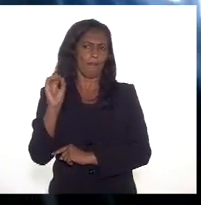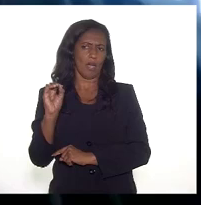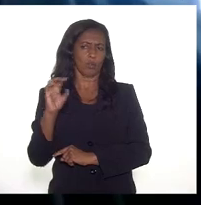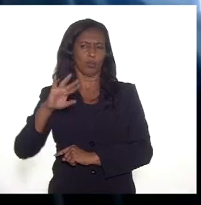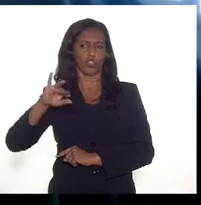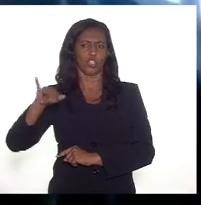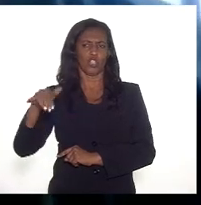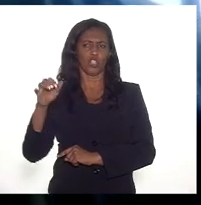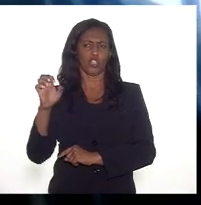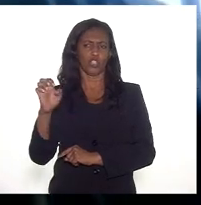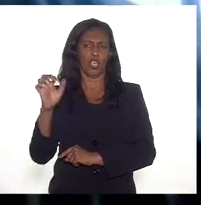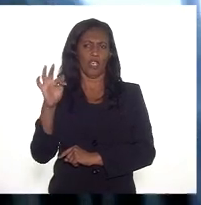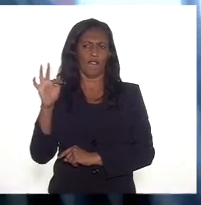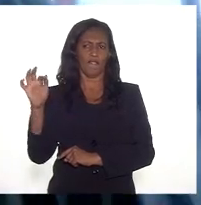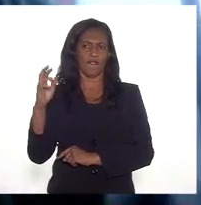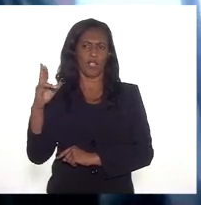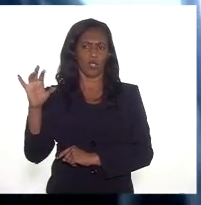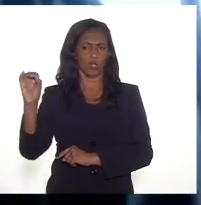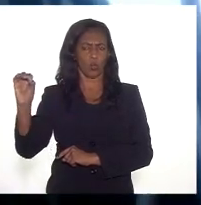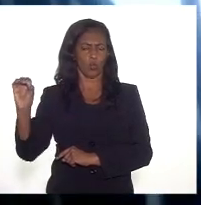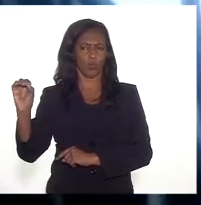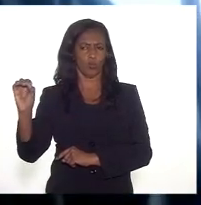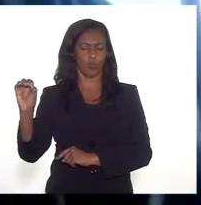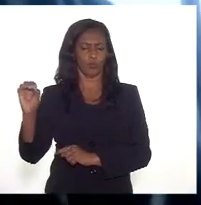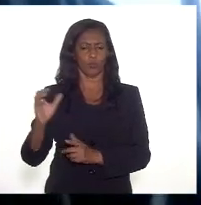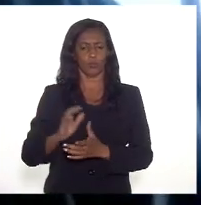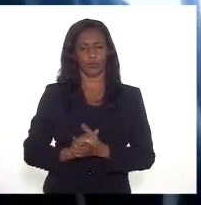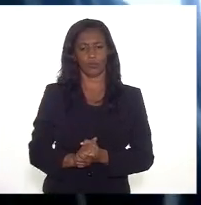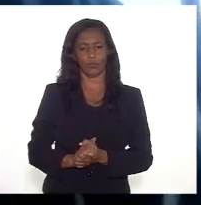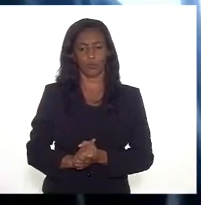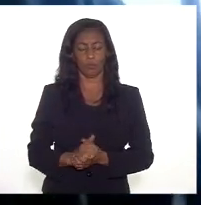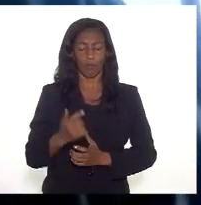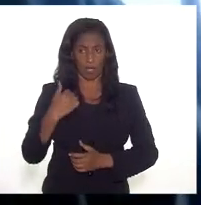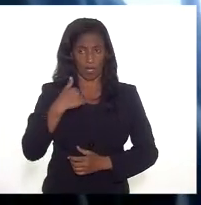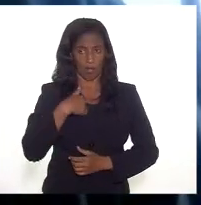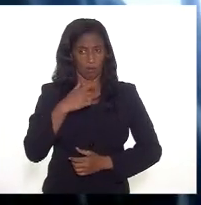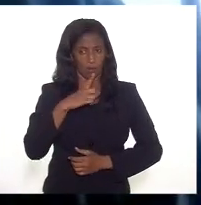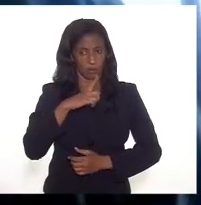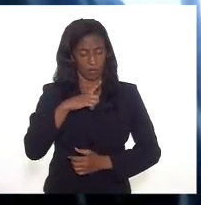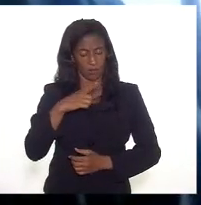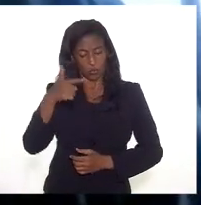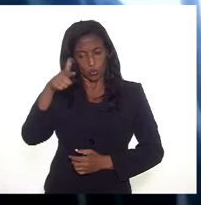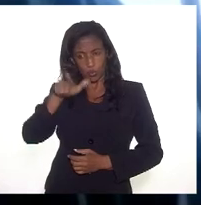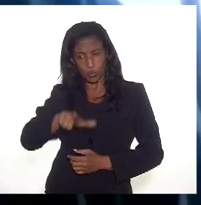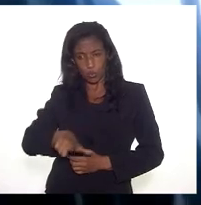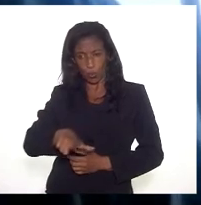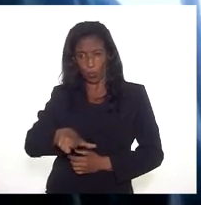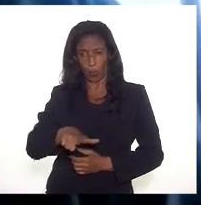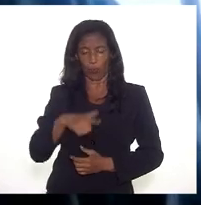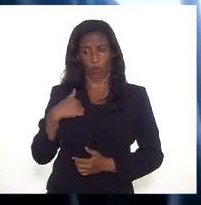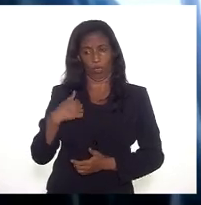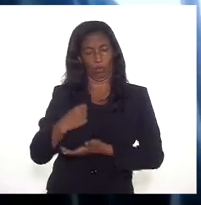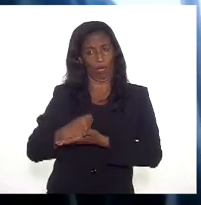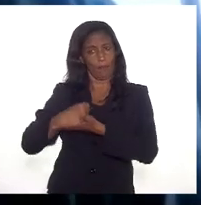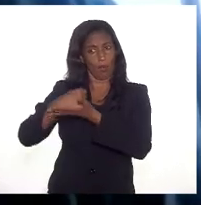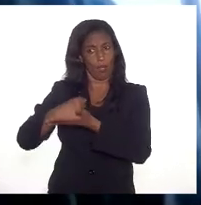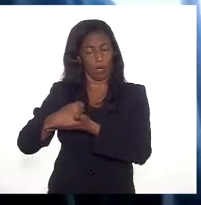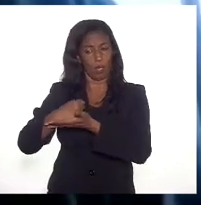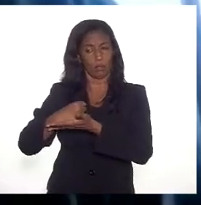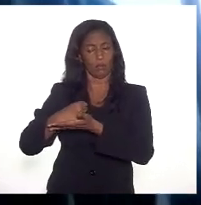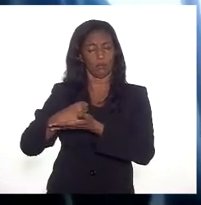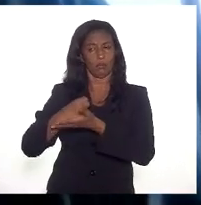por antissemitismo, intolerância. Eu tenho, então, mais uma vez, apoiando,